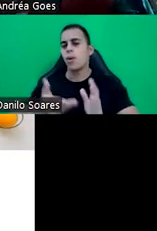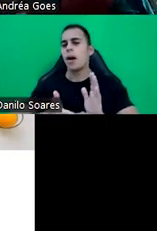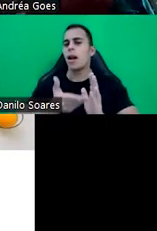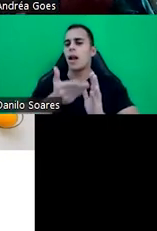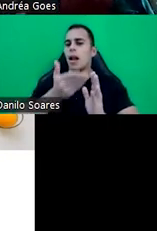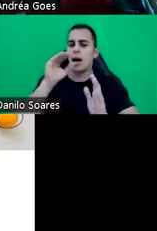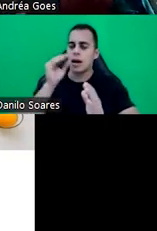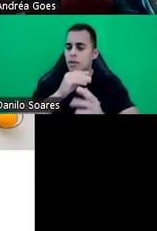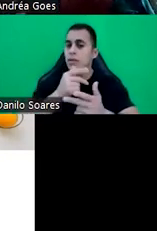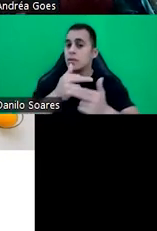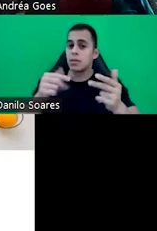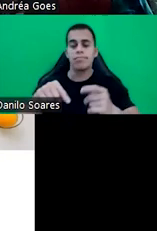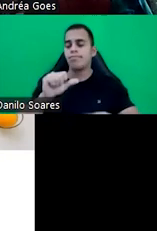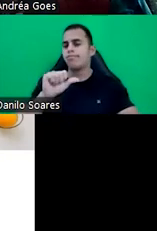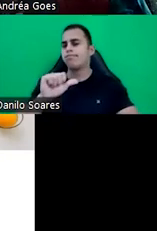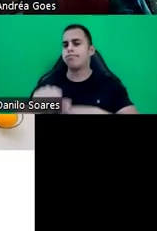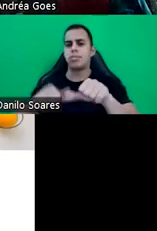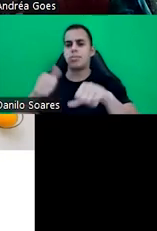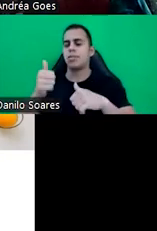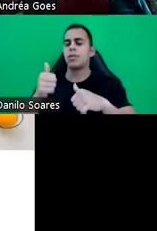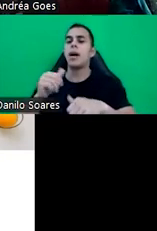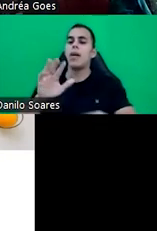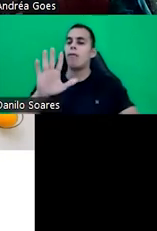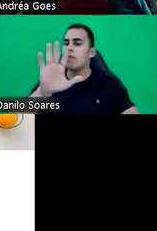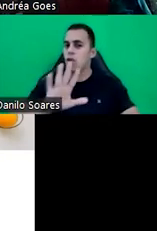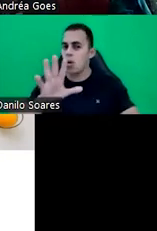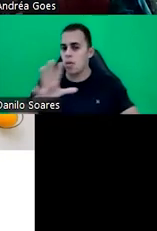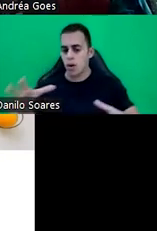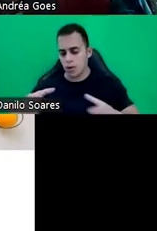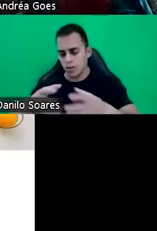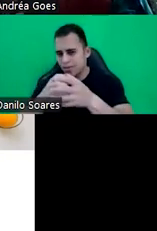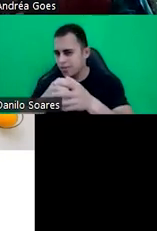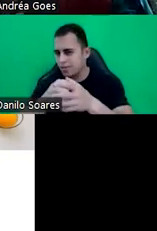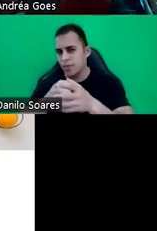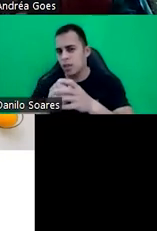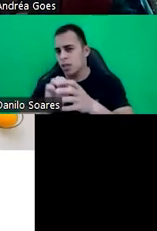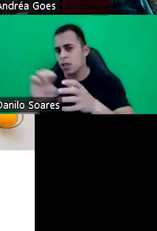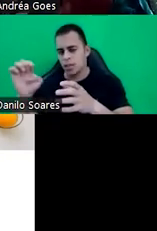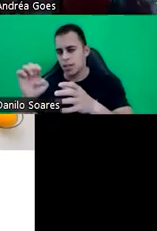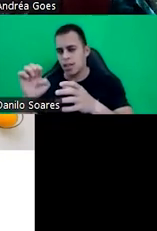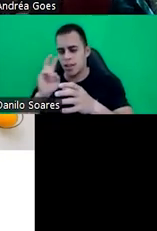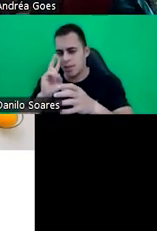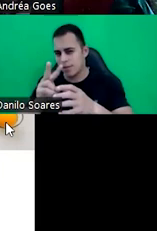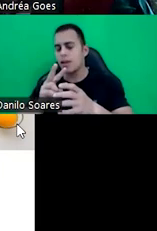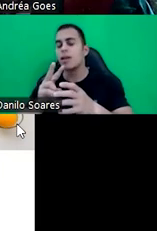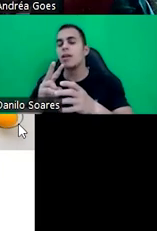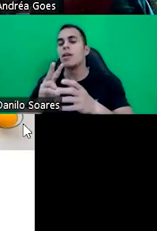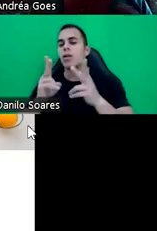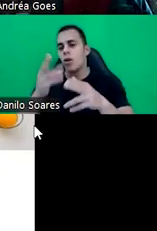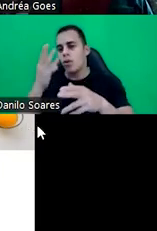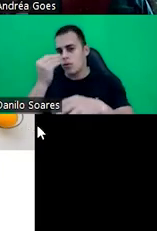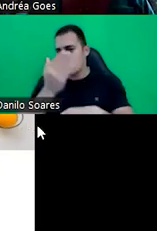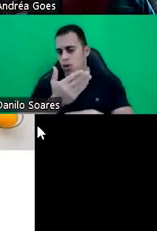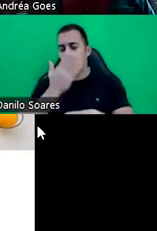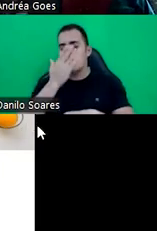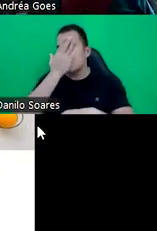se desespiralize. Então, ele sai dessa forma compacta aqui mais à esquerda e ele já abre um pouco já